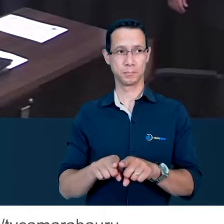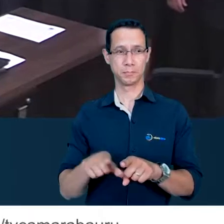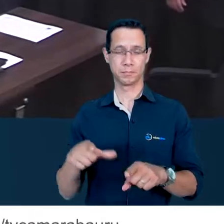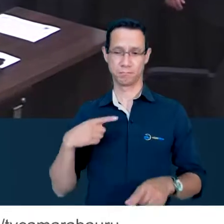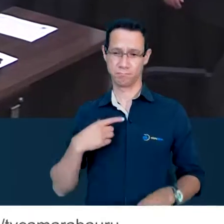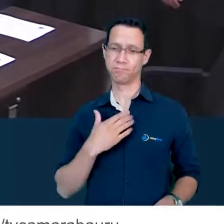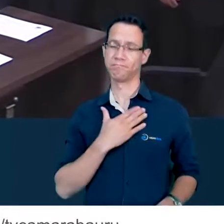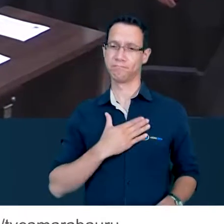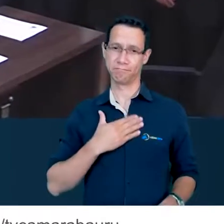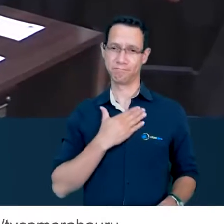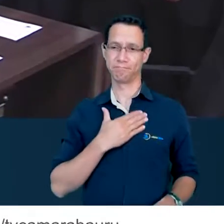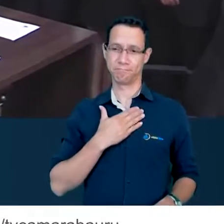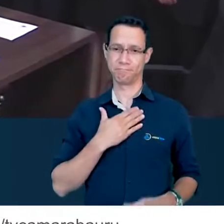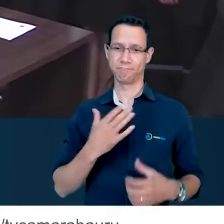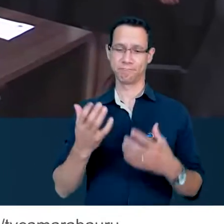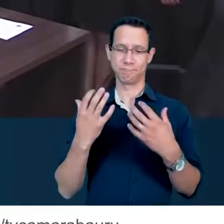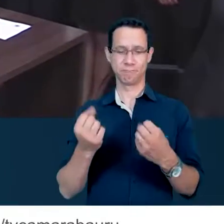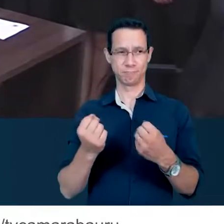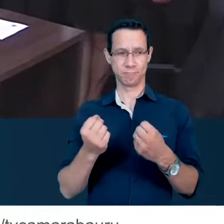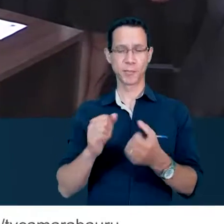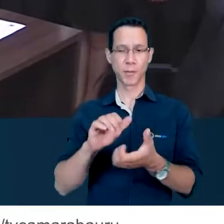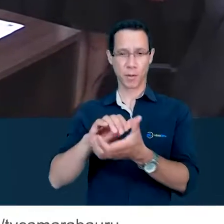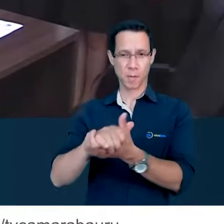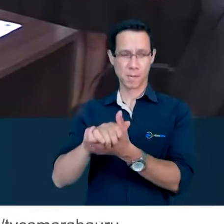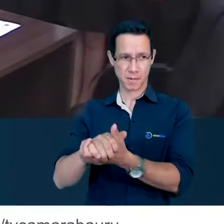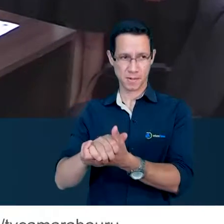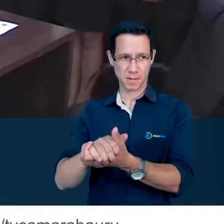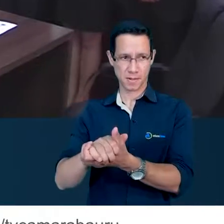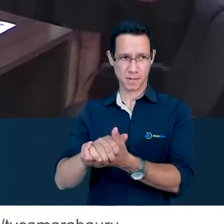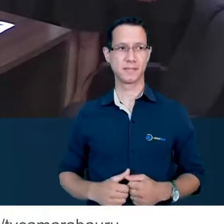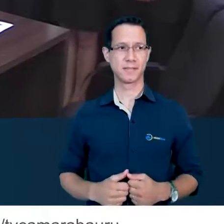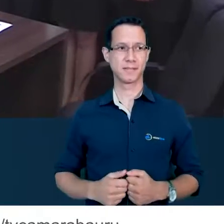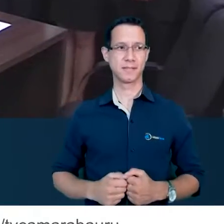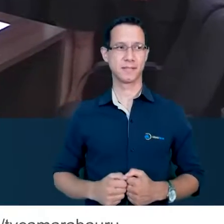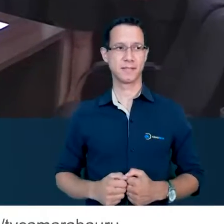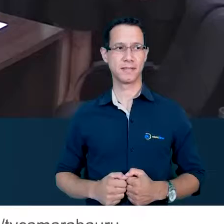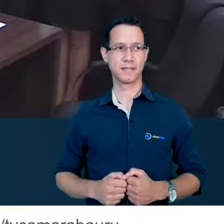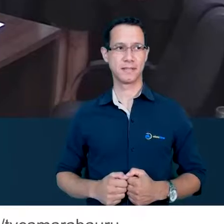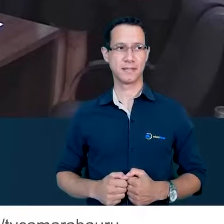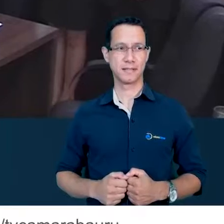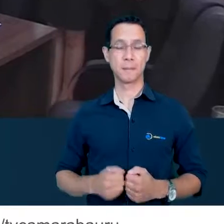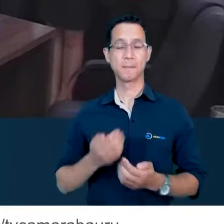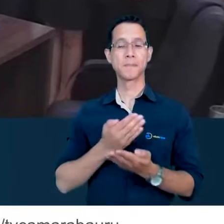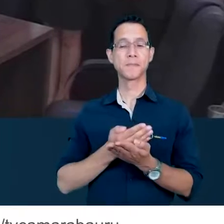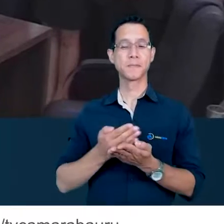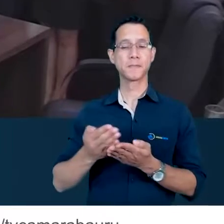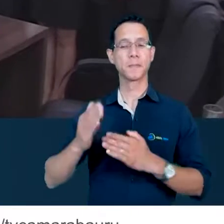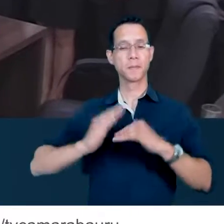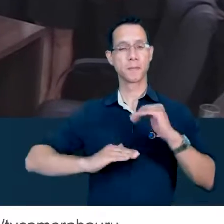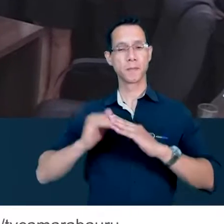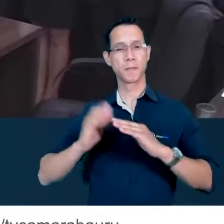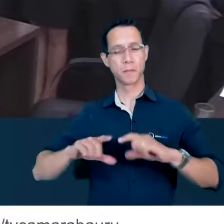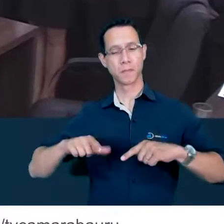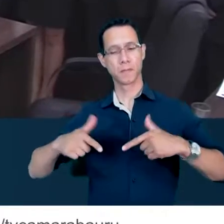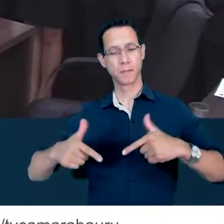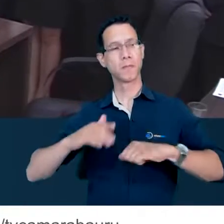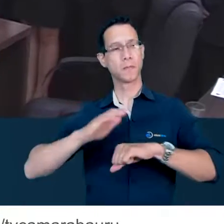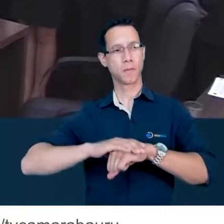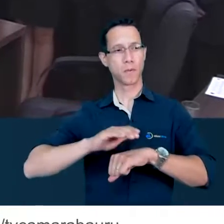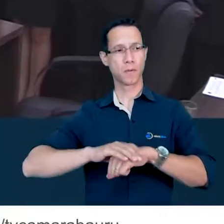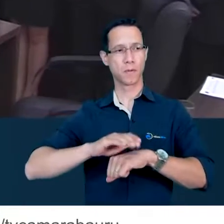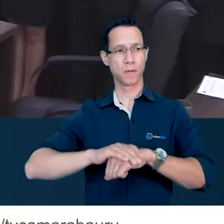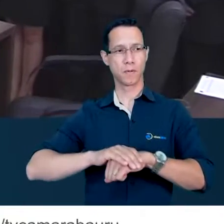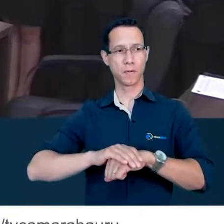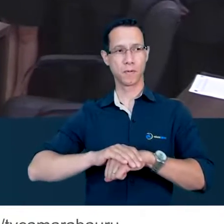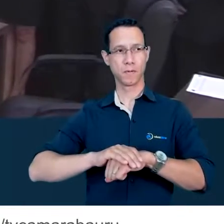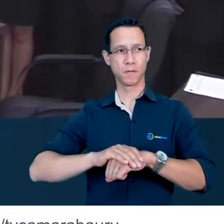em aderir a essa homenagem, a iniciativa dessa homenagem é inteiramente